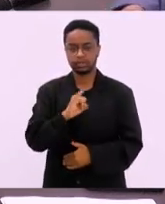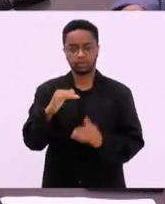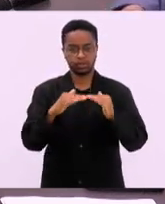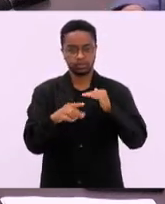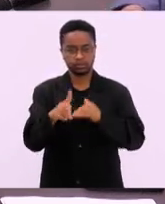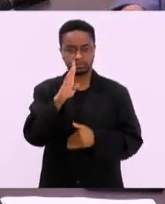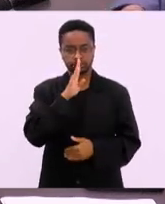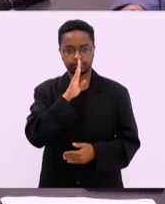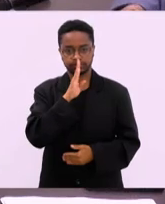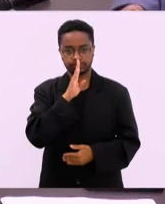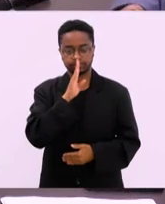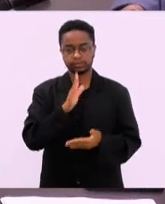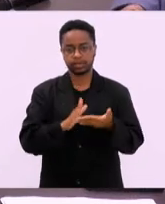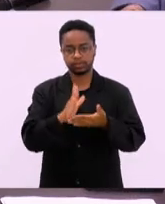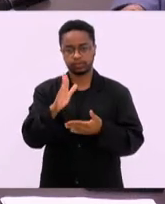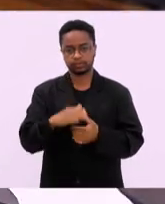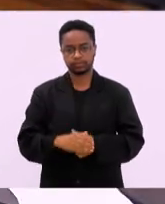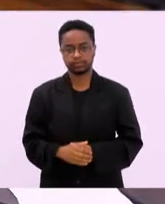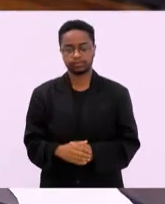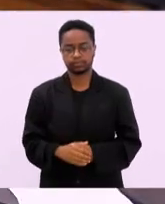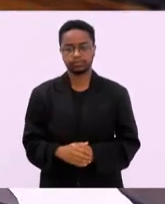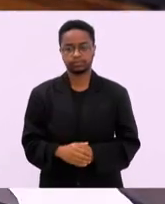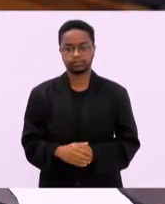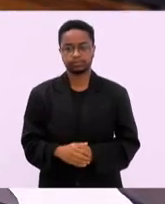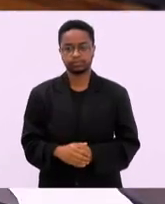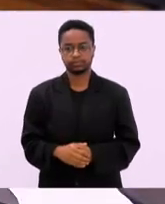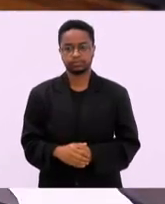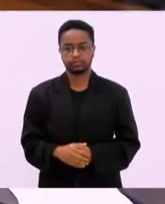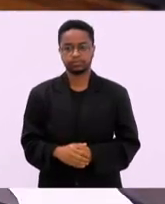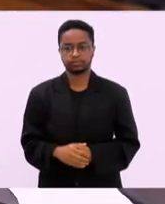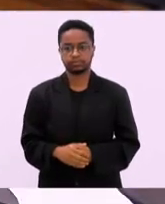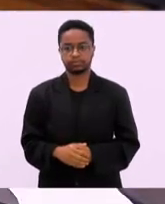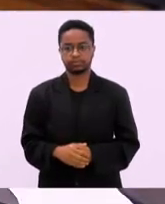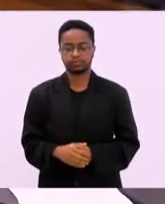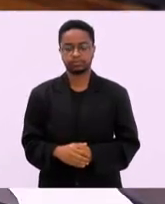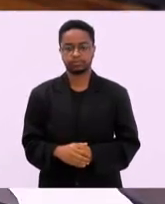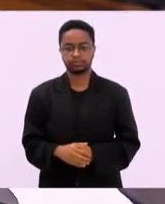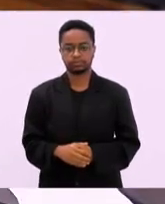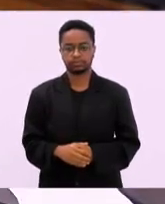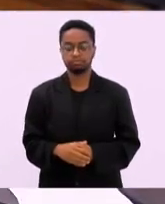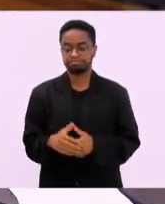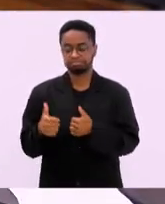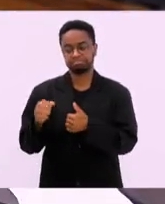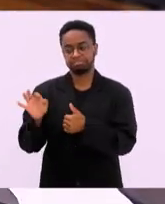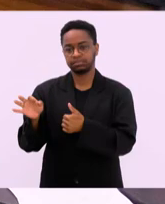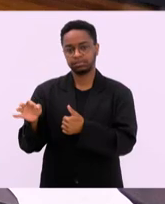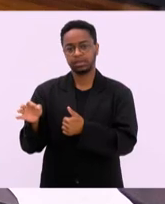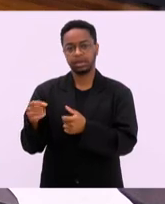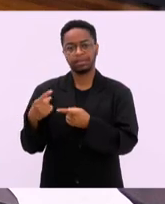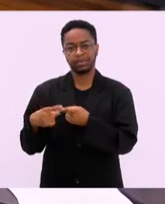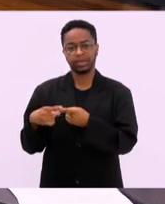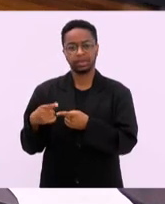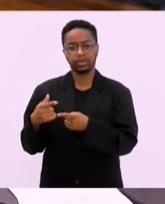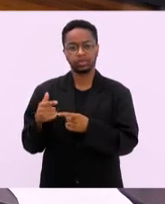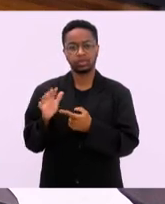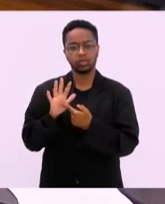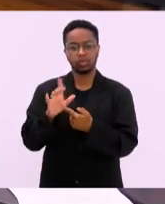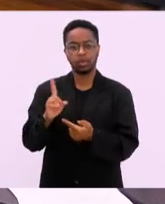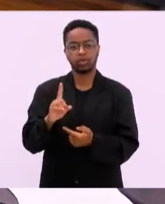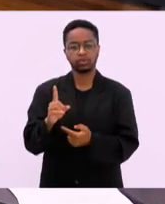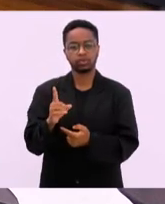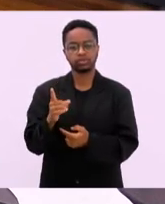aprovam, permaneçam como estão. Aprovado. E prudente, de fato, deputado Serginho, não apresenta fonte de custeio.